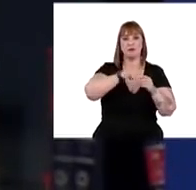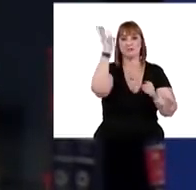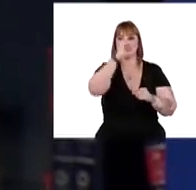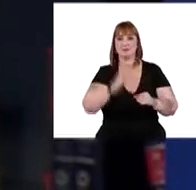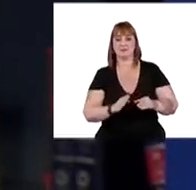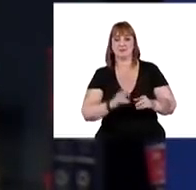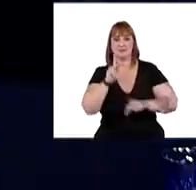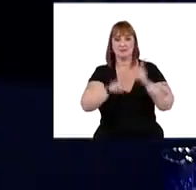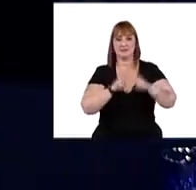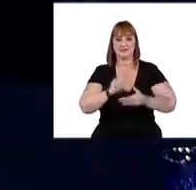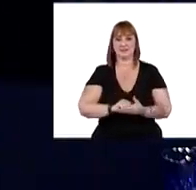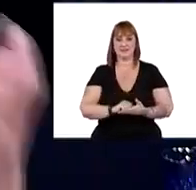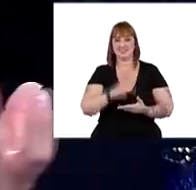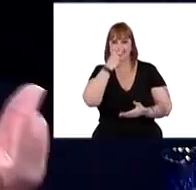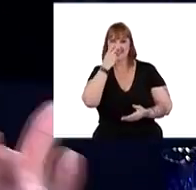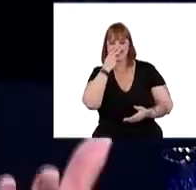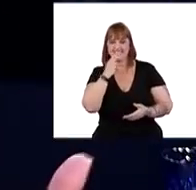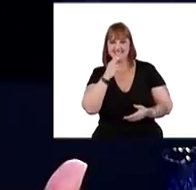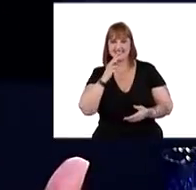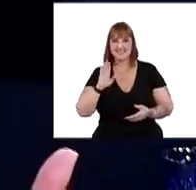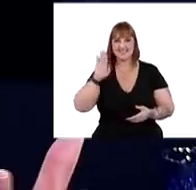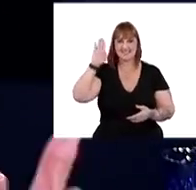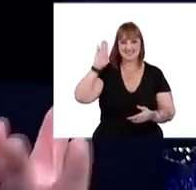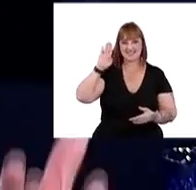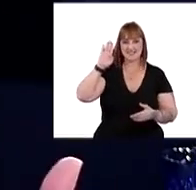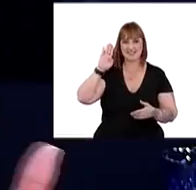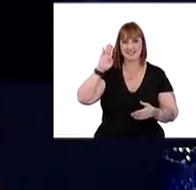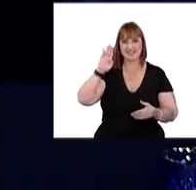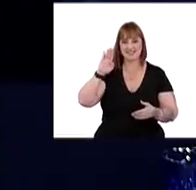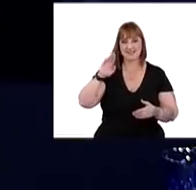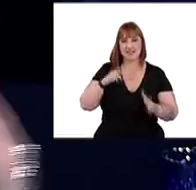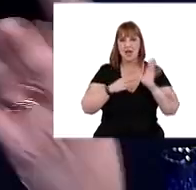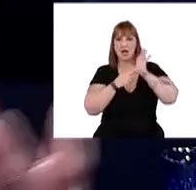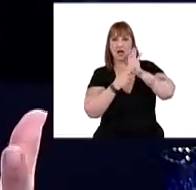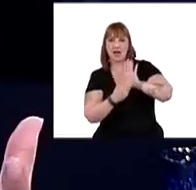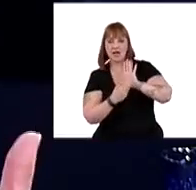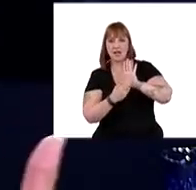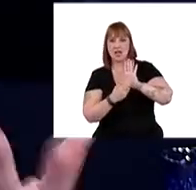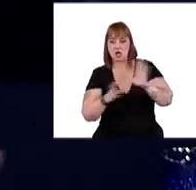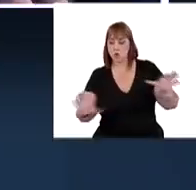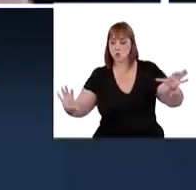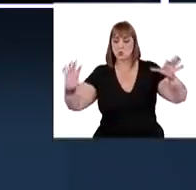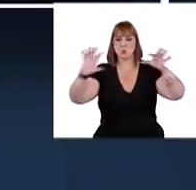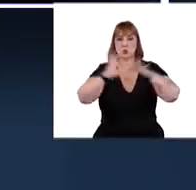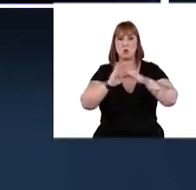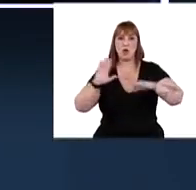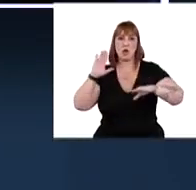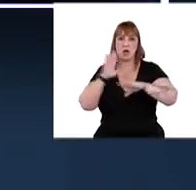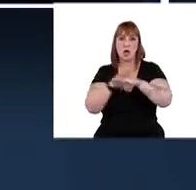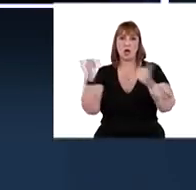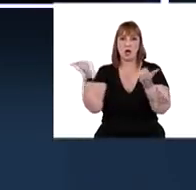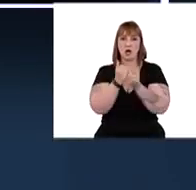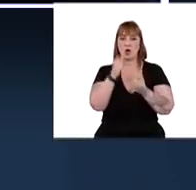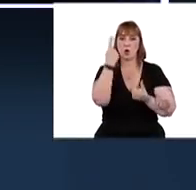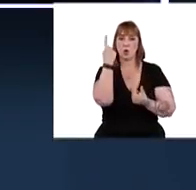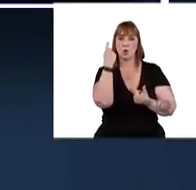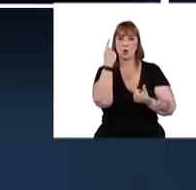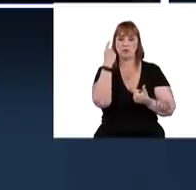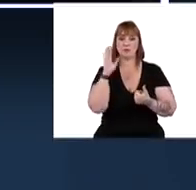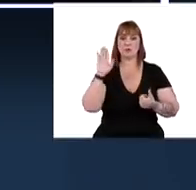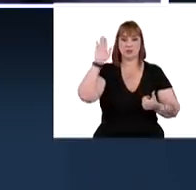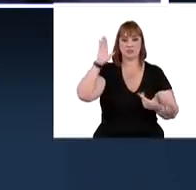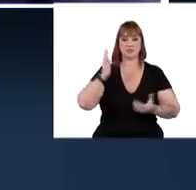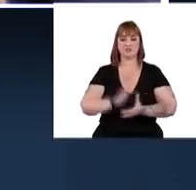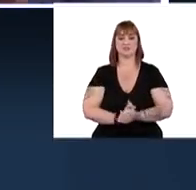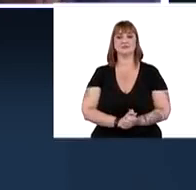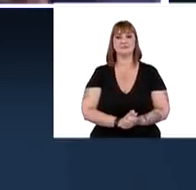brasileiros. Não seria o caso dos candidatos que representam uma terceira via? Não seria o caso deles se juntarem e apoiarem um único candidato? Porque a gente está vendo